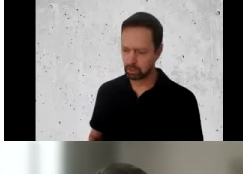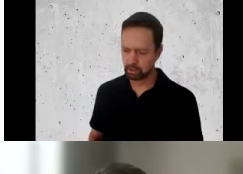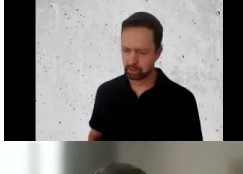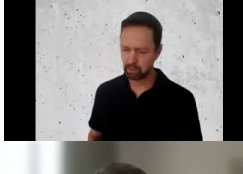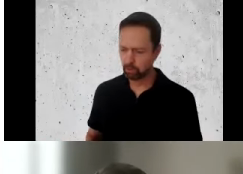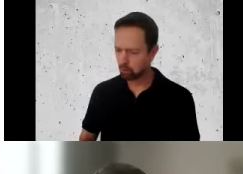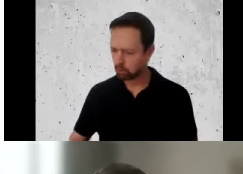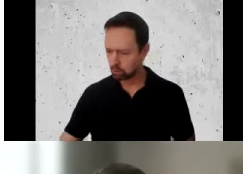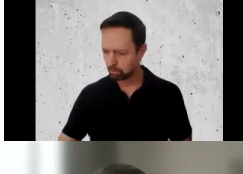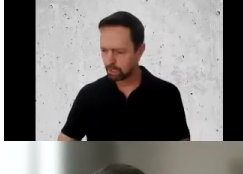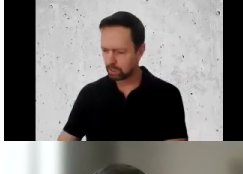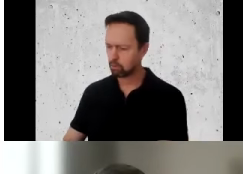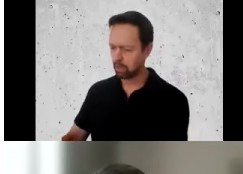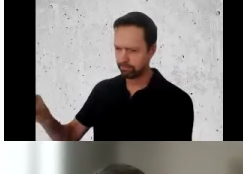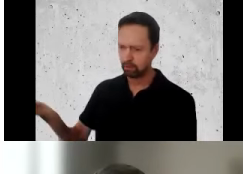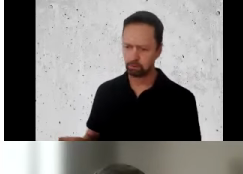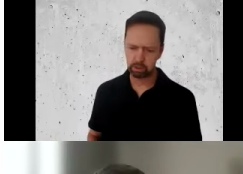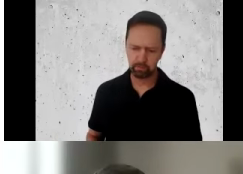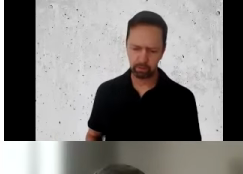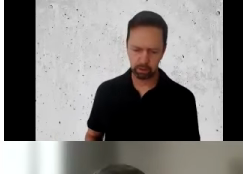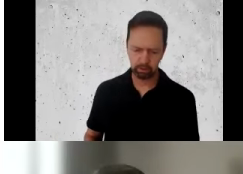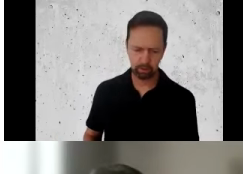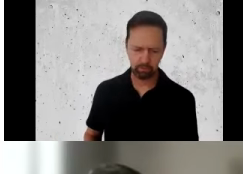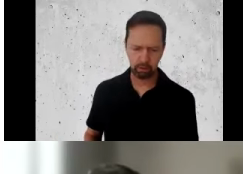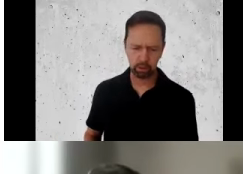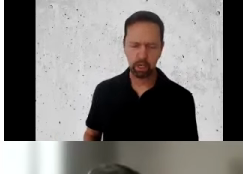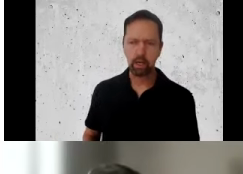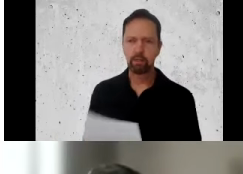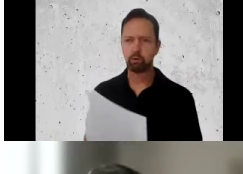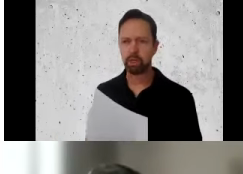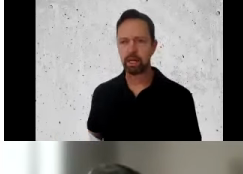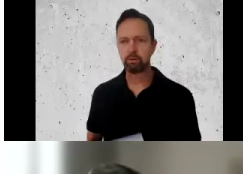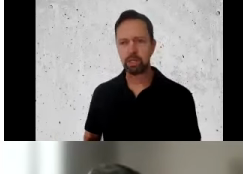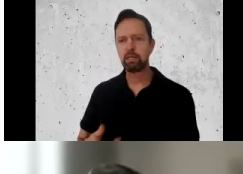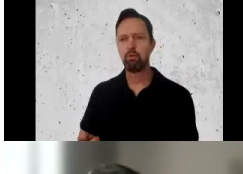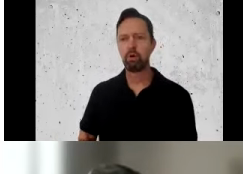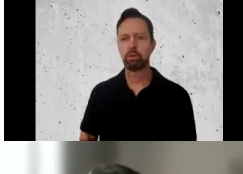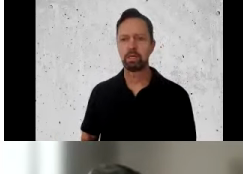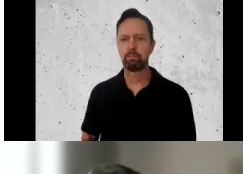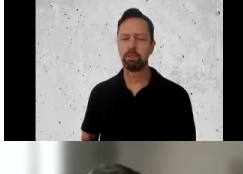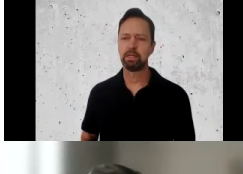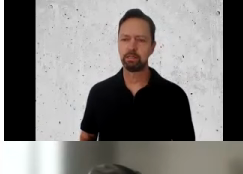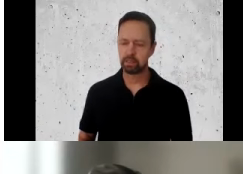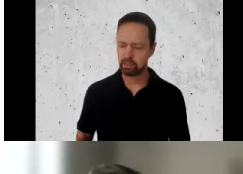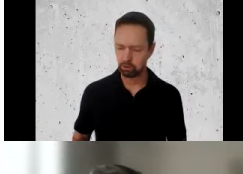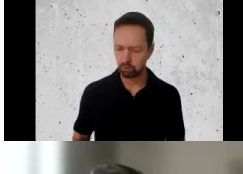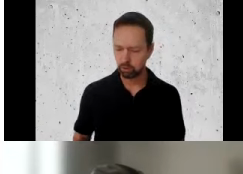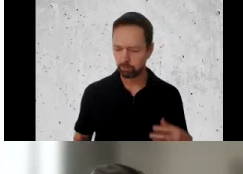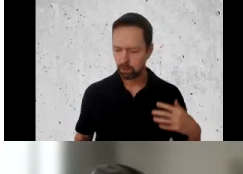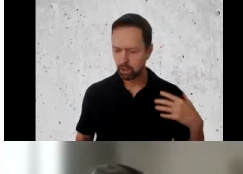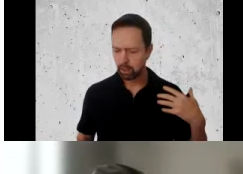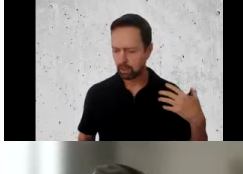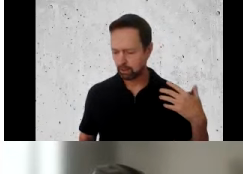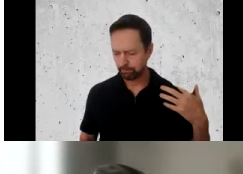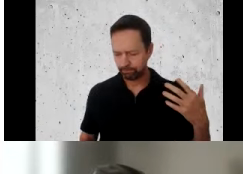antes de mencionar esse aqui, o Bernardo Mafra, inclusive, que está falando hoje, no comentário dele deu um outro exemplo desses, assim, de